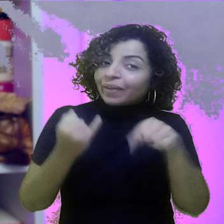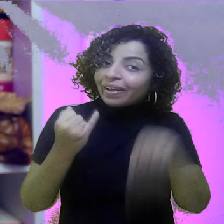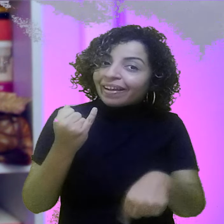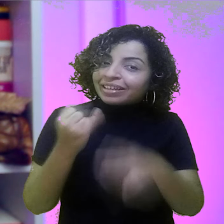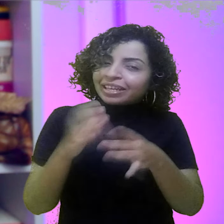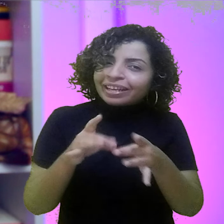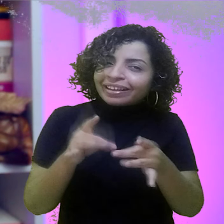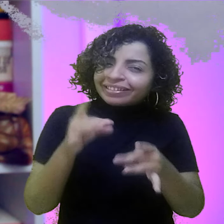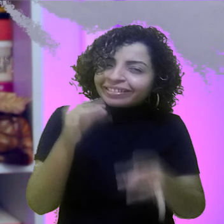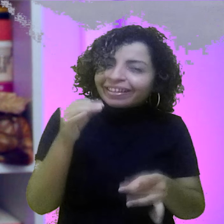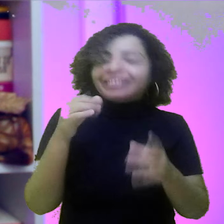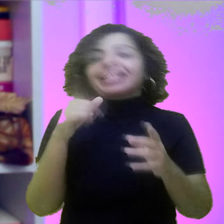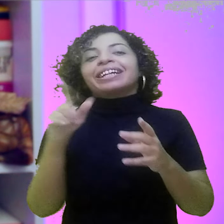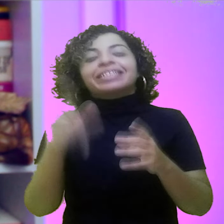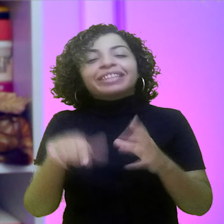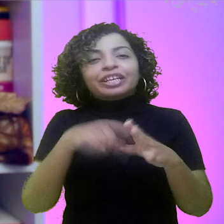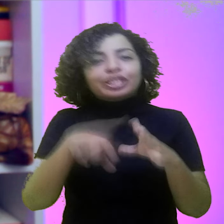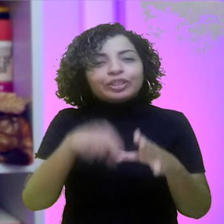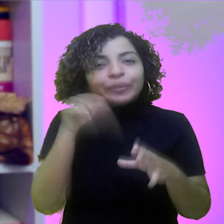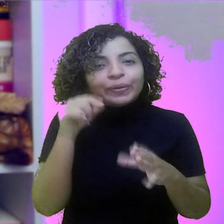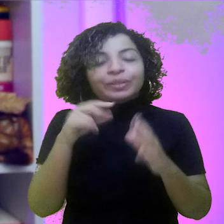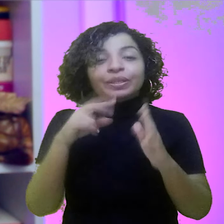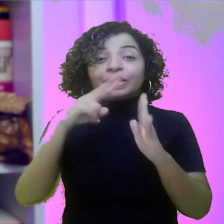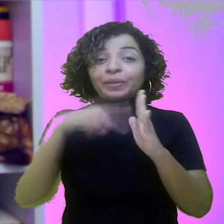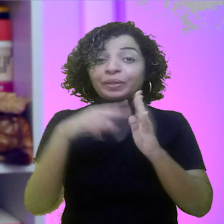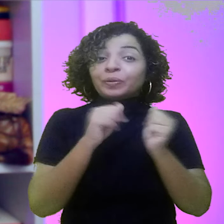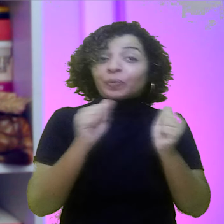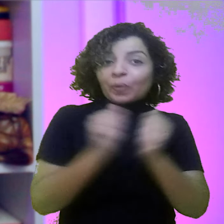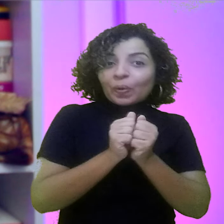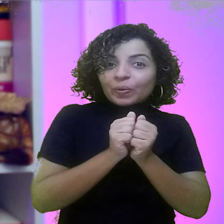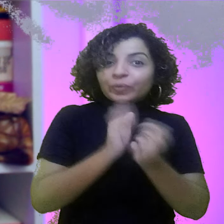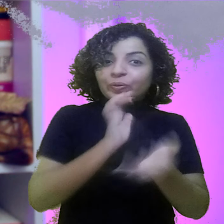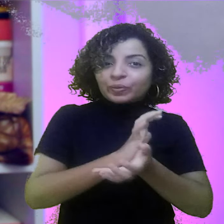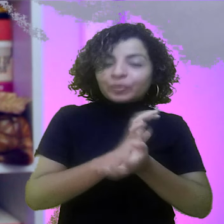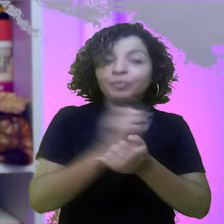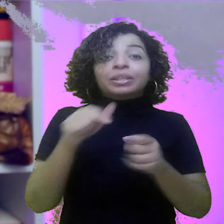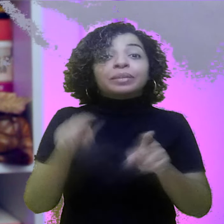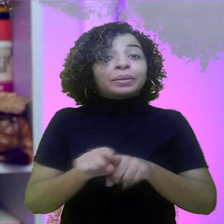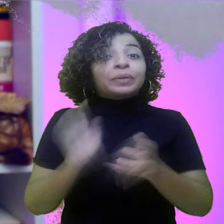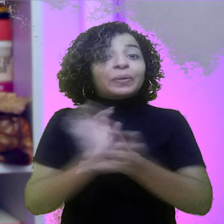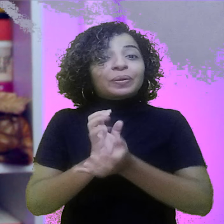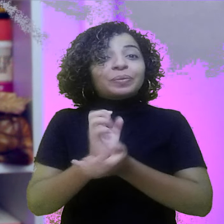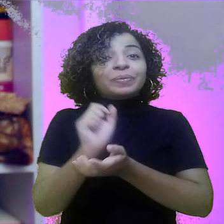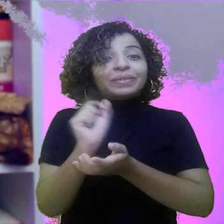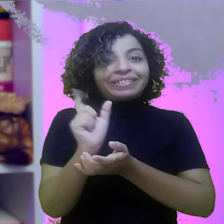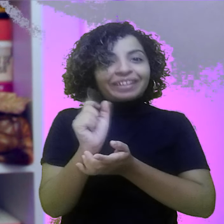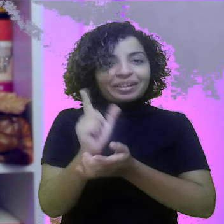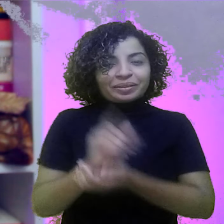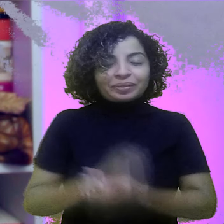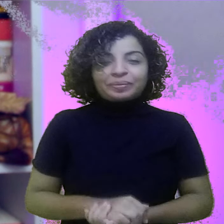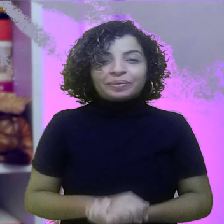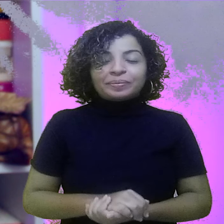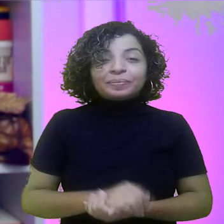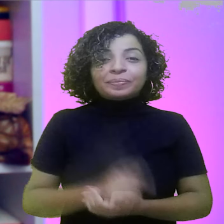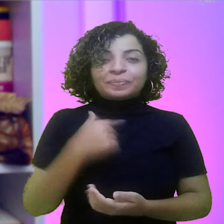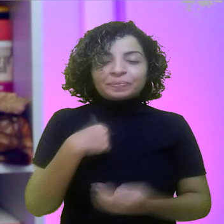algum sorteio que está rolando, da nossa leitura conjunta que nós estamos fazendo esse ano. E também acesso ao nosso grupo no Telegram. Bom,